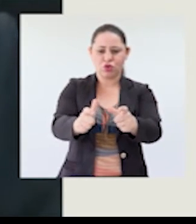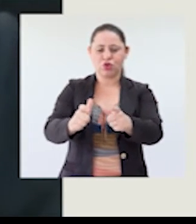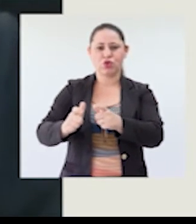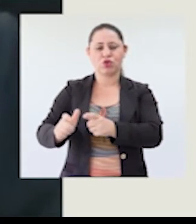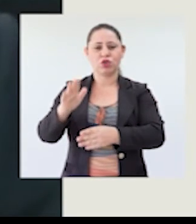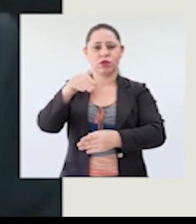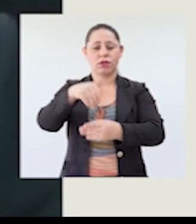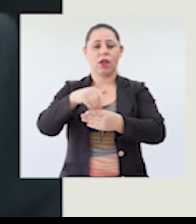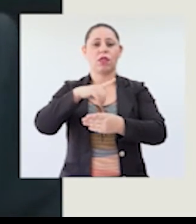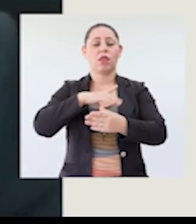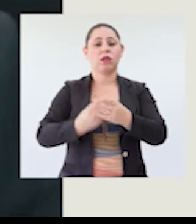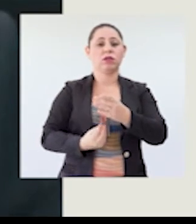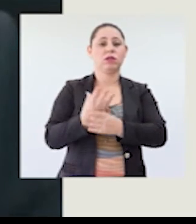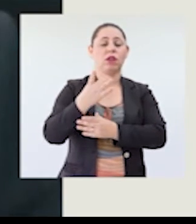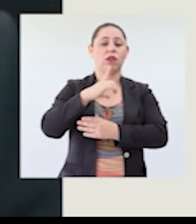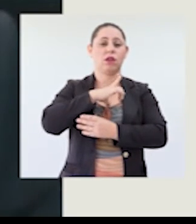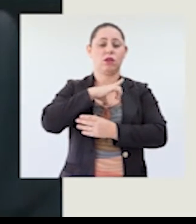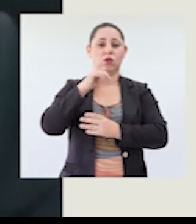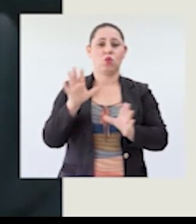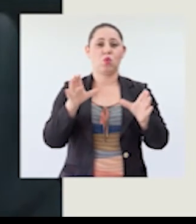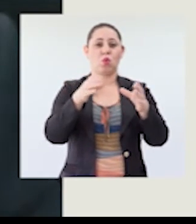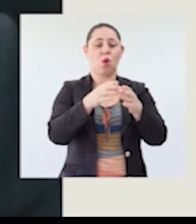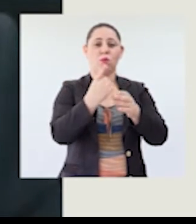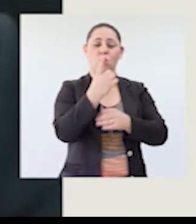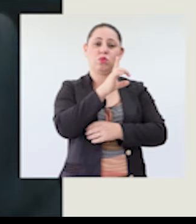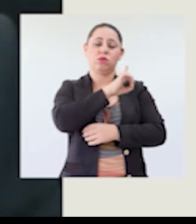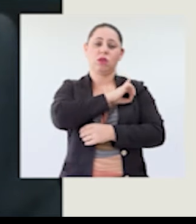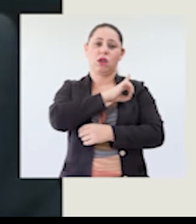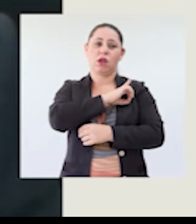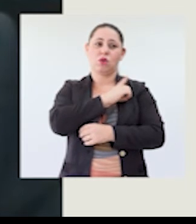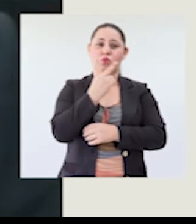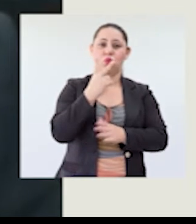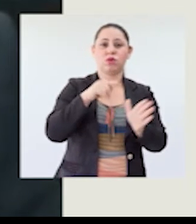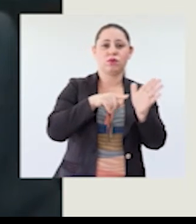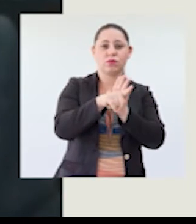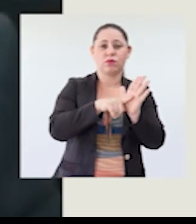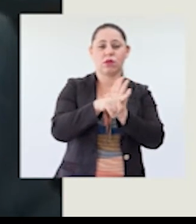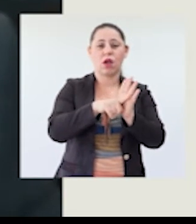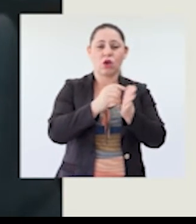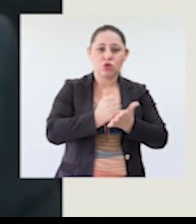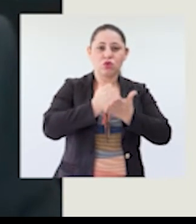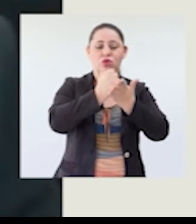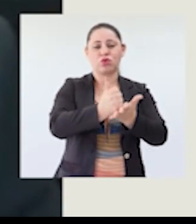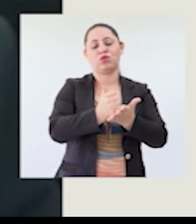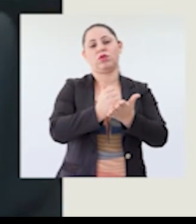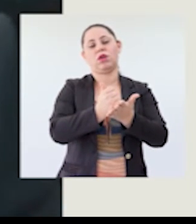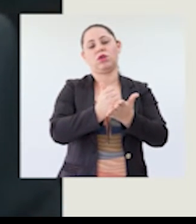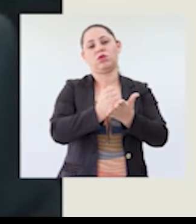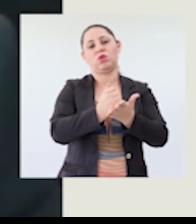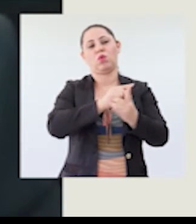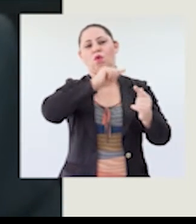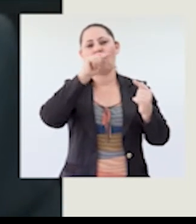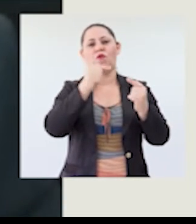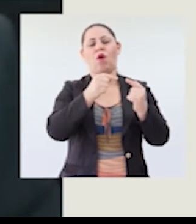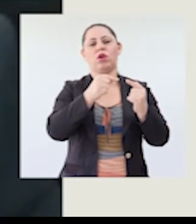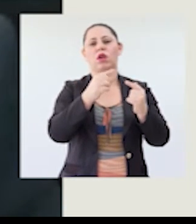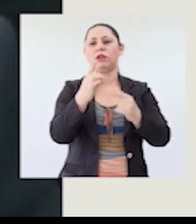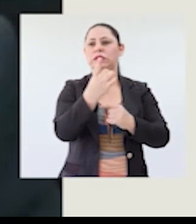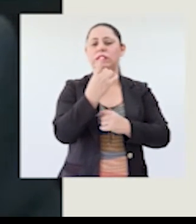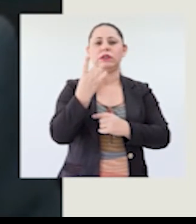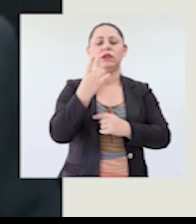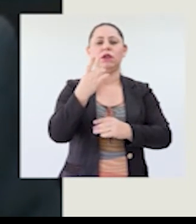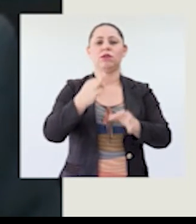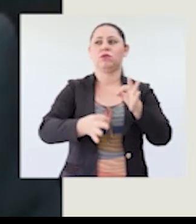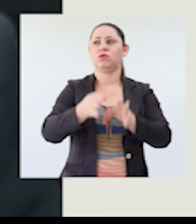circunscrições eleitorais existentes, com equipes, com um delegado, 2 investigadores, auxiliando diretamente cada